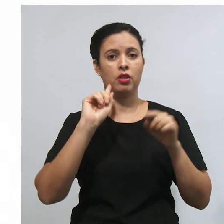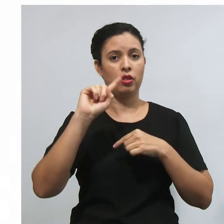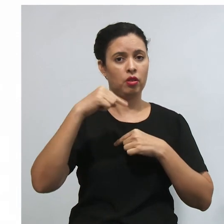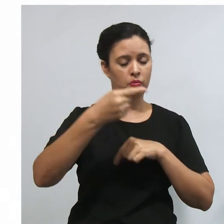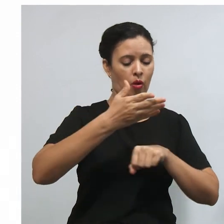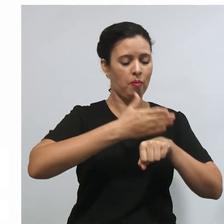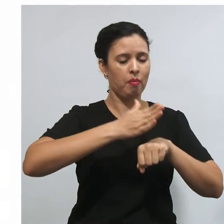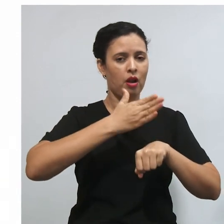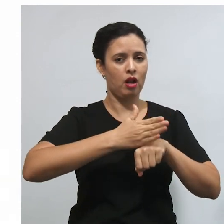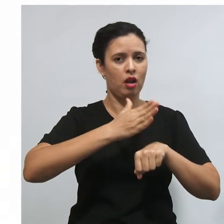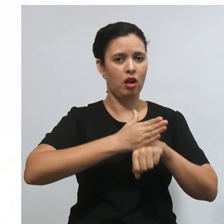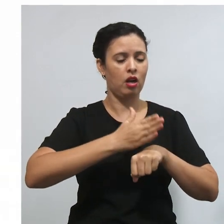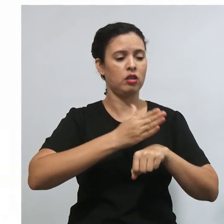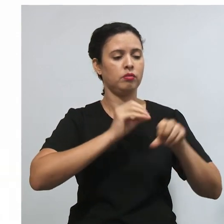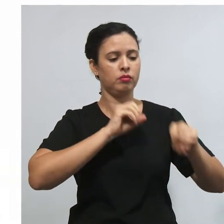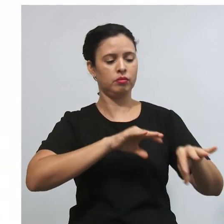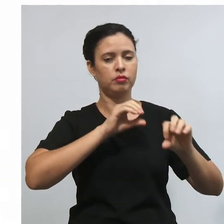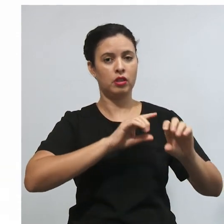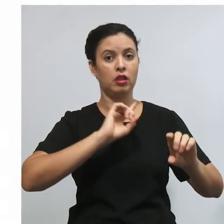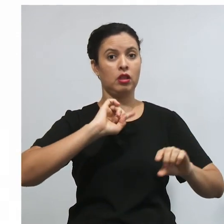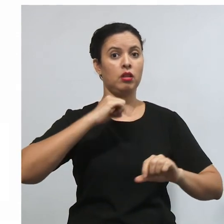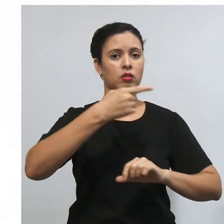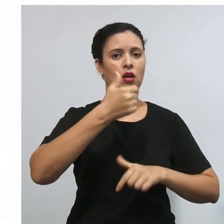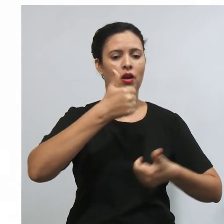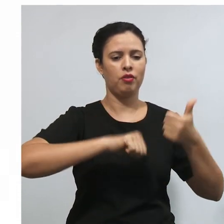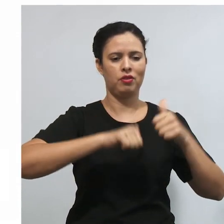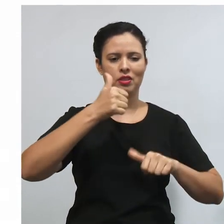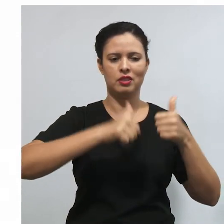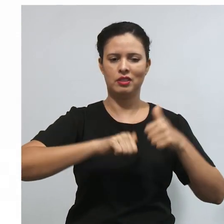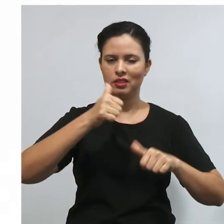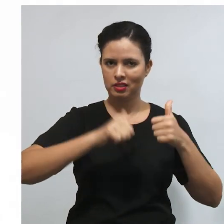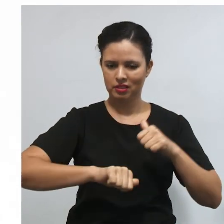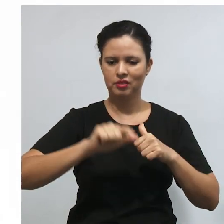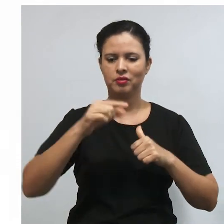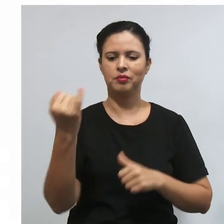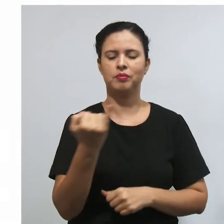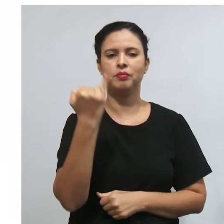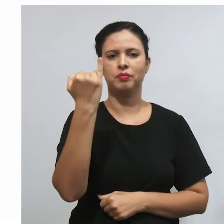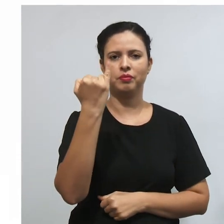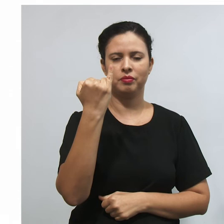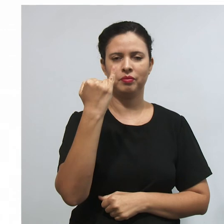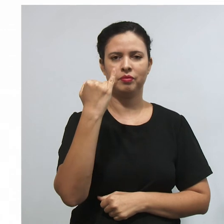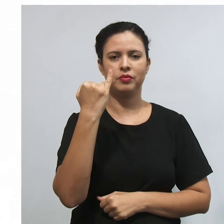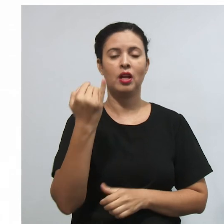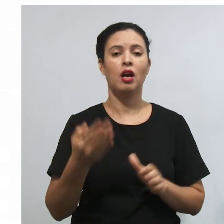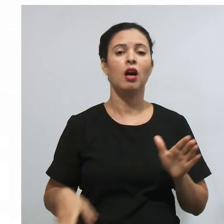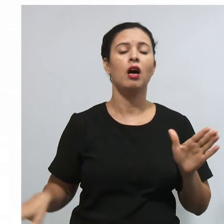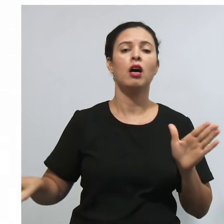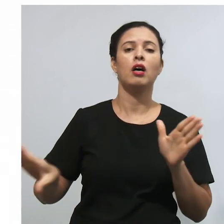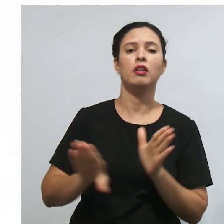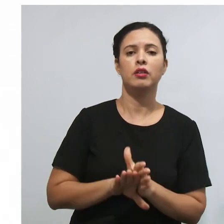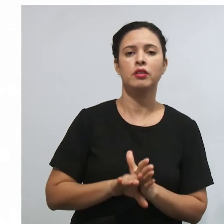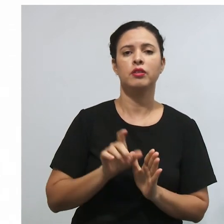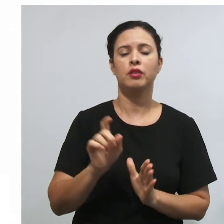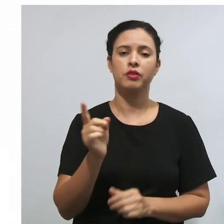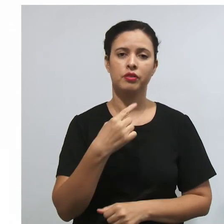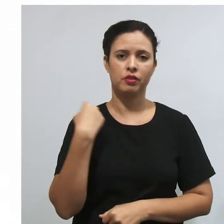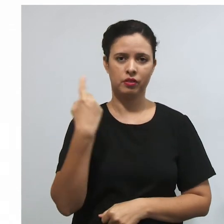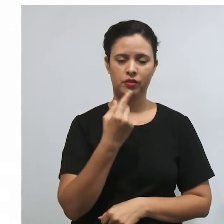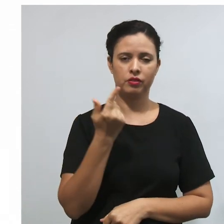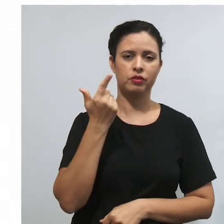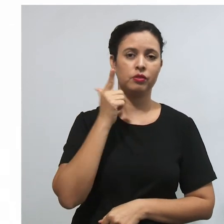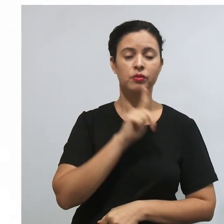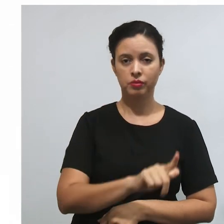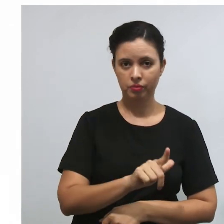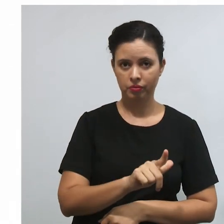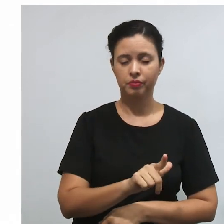execução e avaliação. Essa outra etapa. Até que a gente realmente,